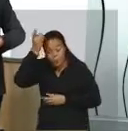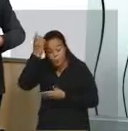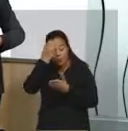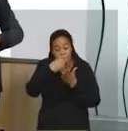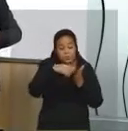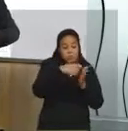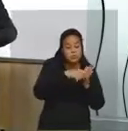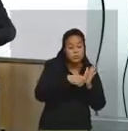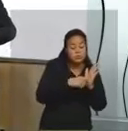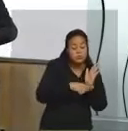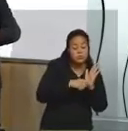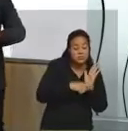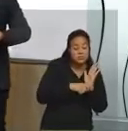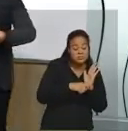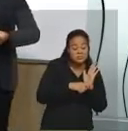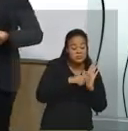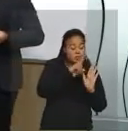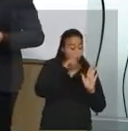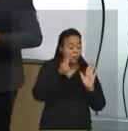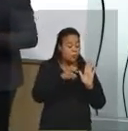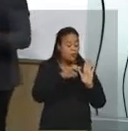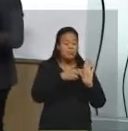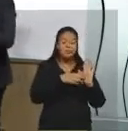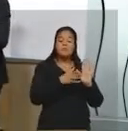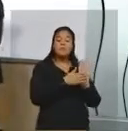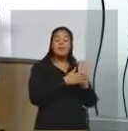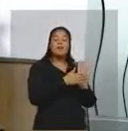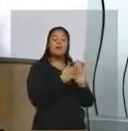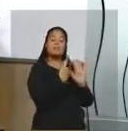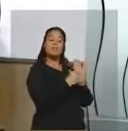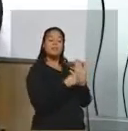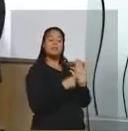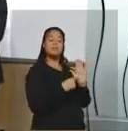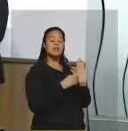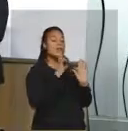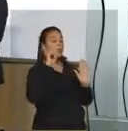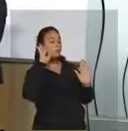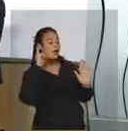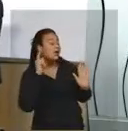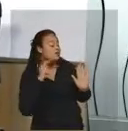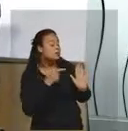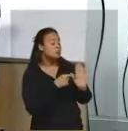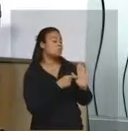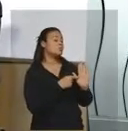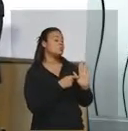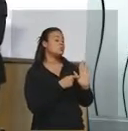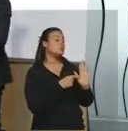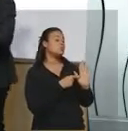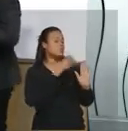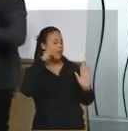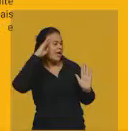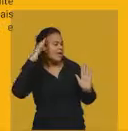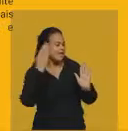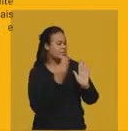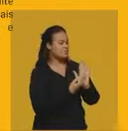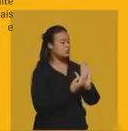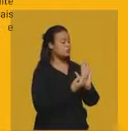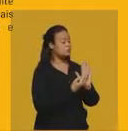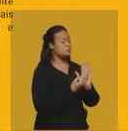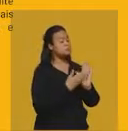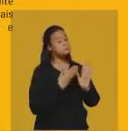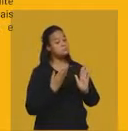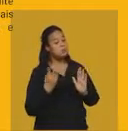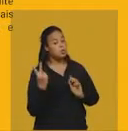em relação àquele assunto que ele está tratando. Ele fala, eu acho, ele fala, acredito, ou